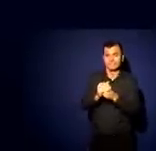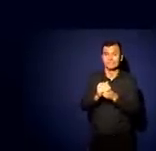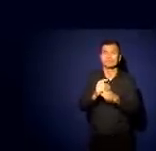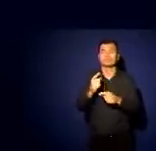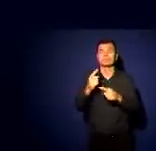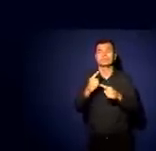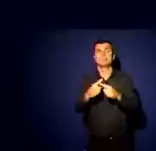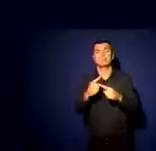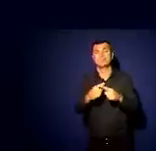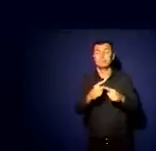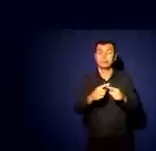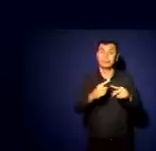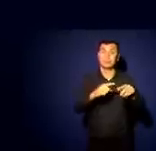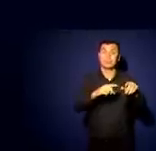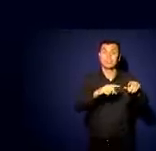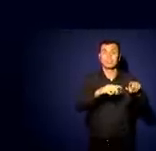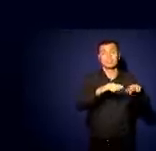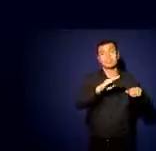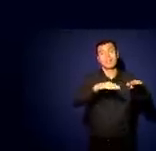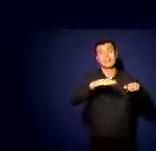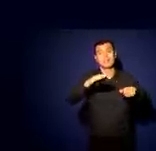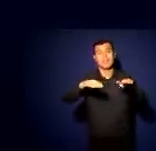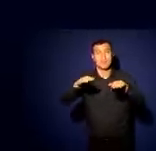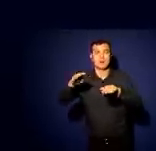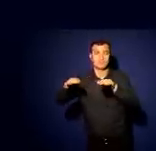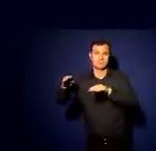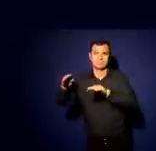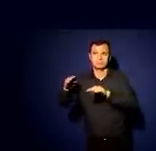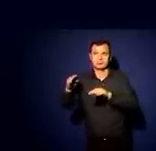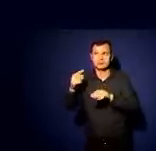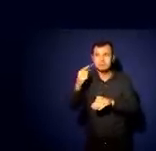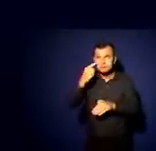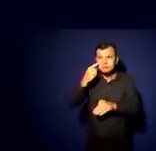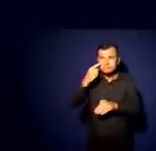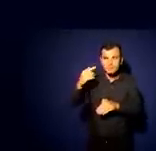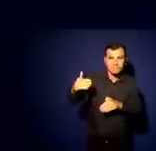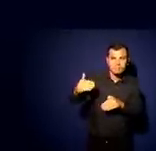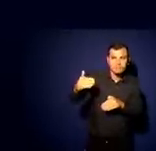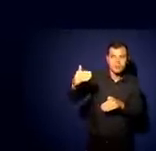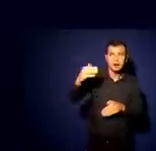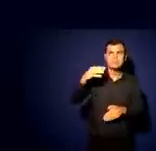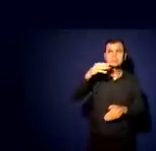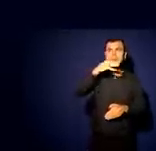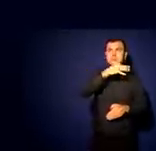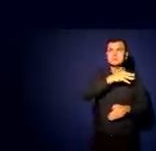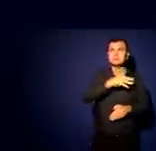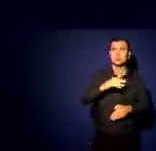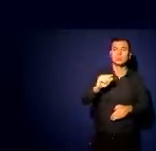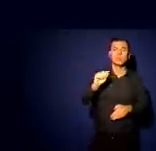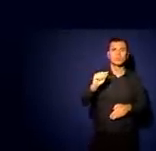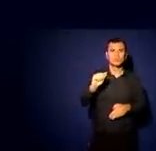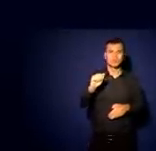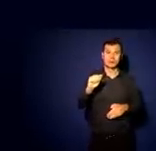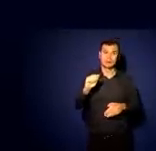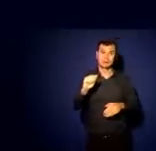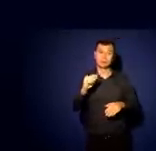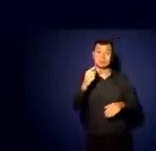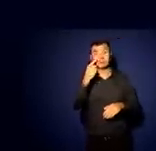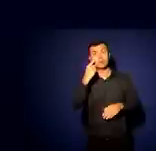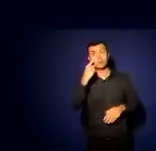acho que depende dos sinais e realmente intenção que o novo governo